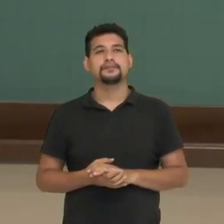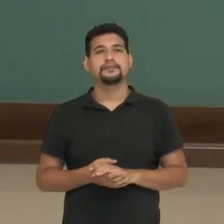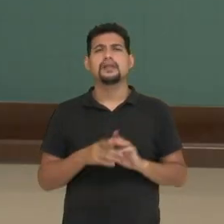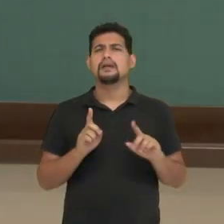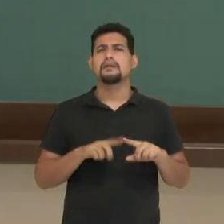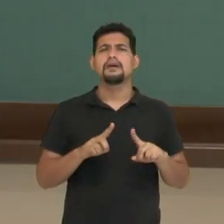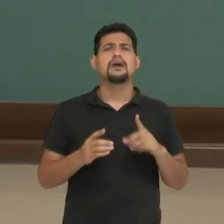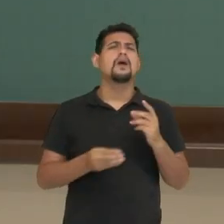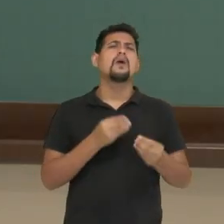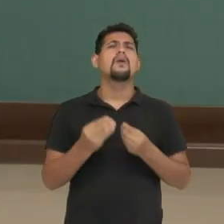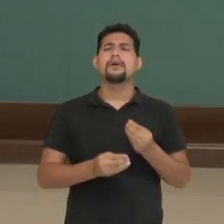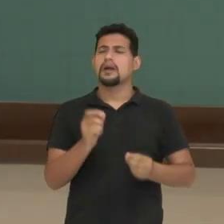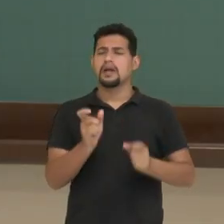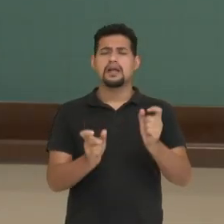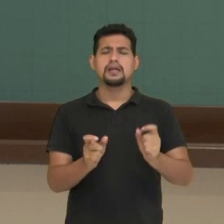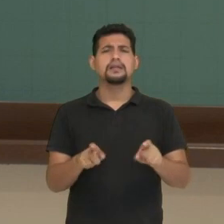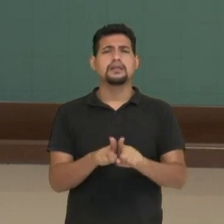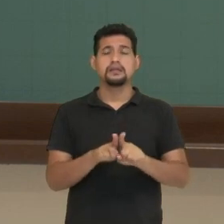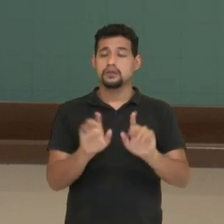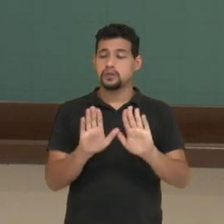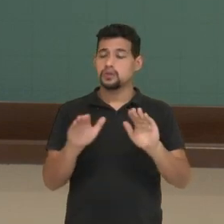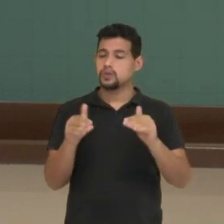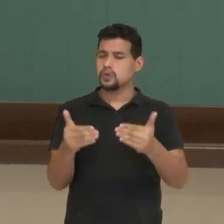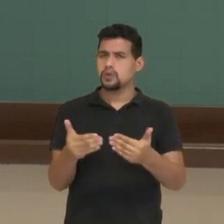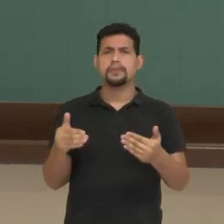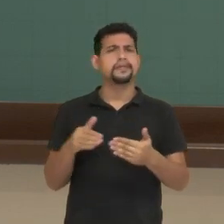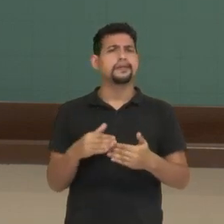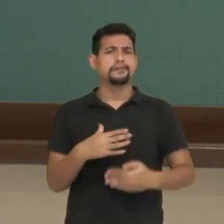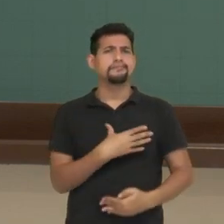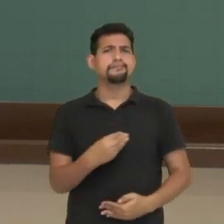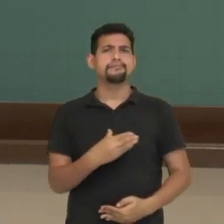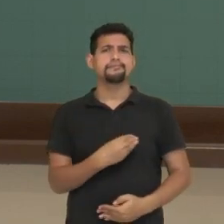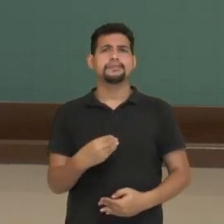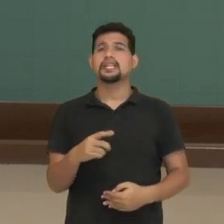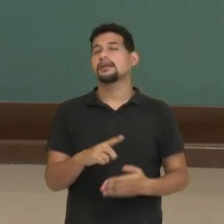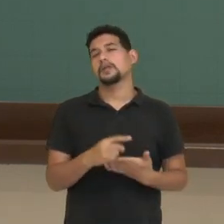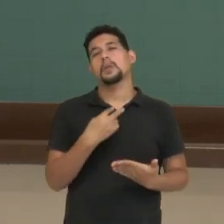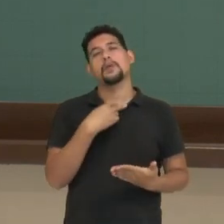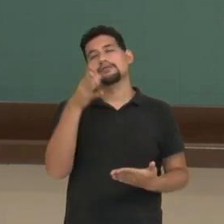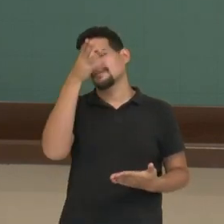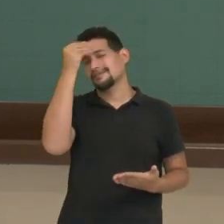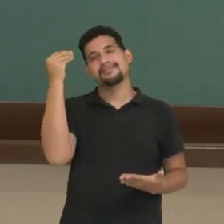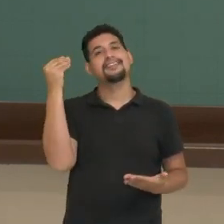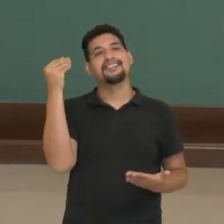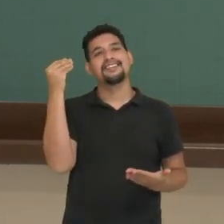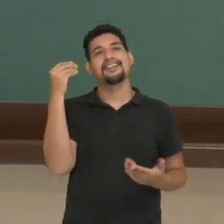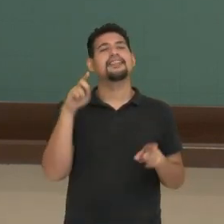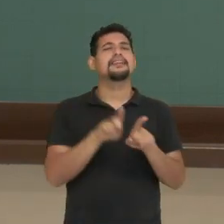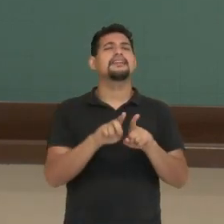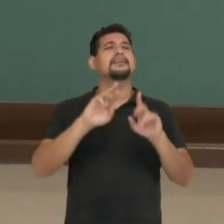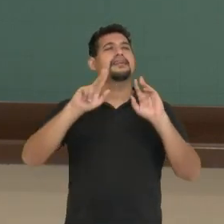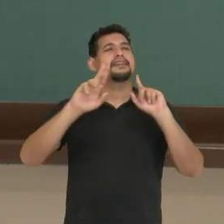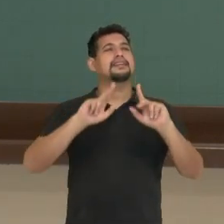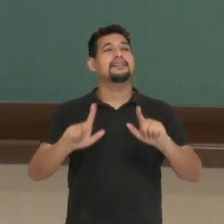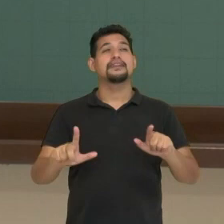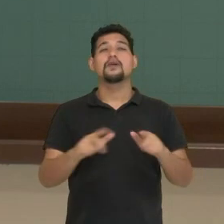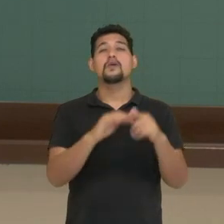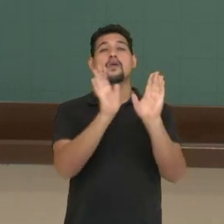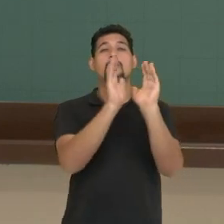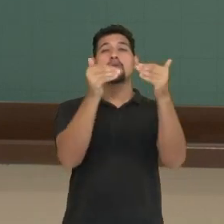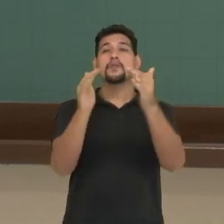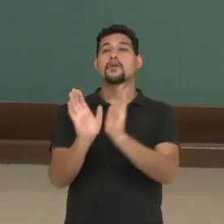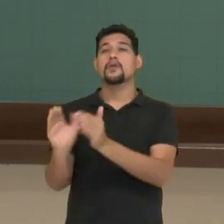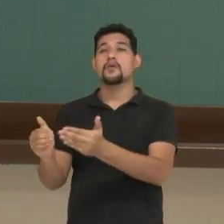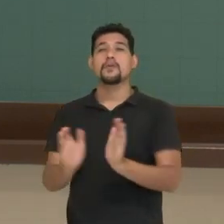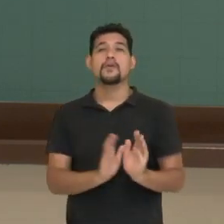Bom, como que é a classificação, né? Dentro do grupo dos mamíferos, claro que a gente não podia ter, né? É dividido em vários grupos